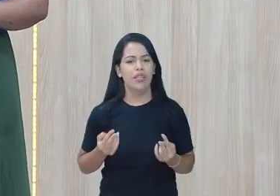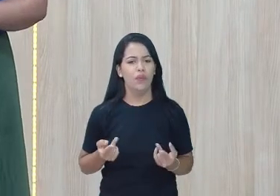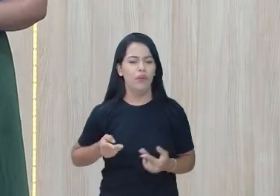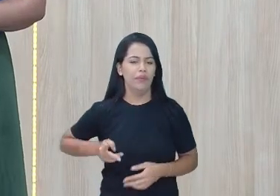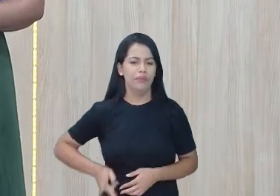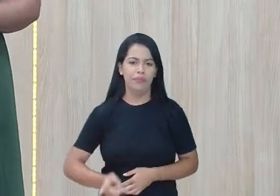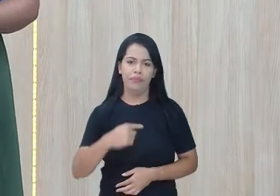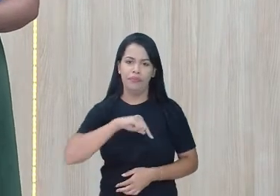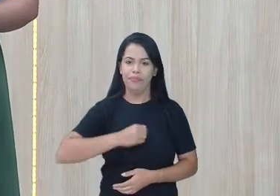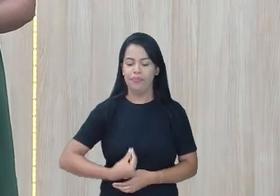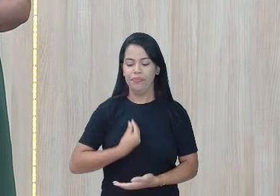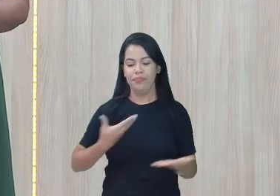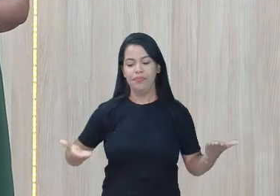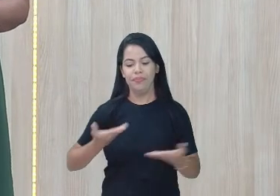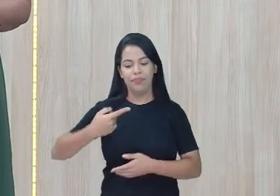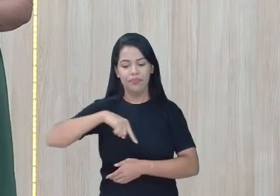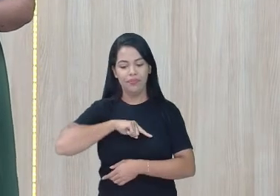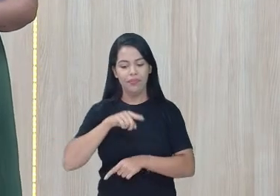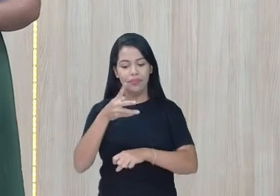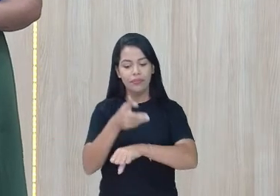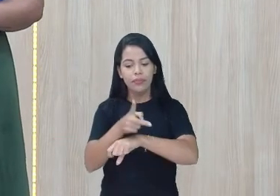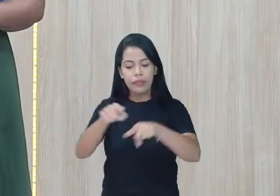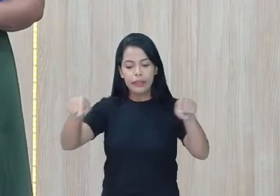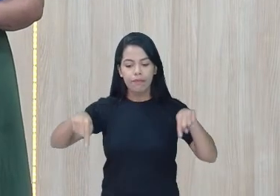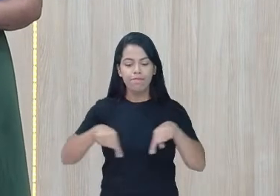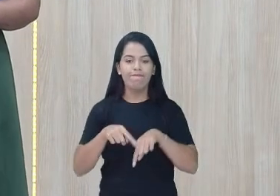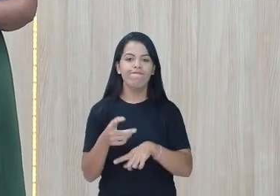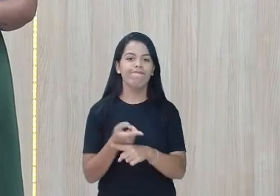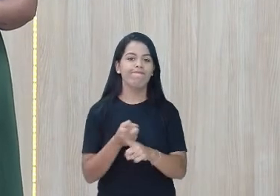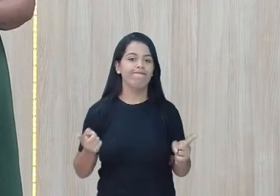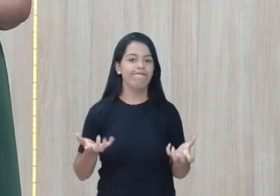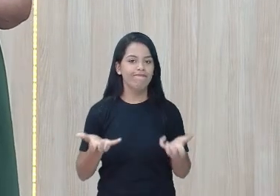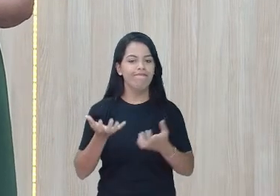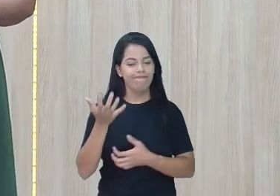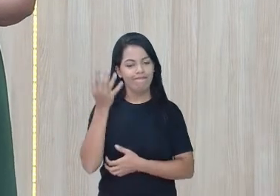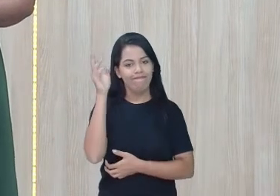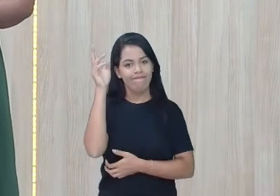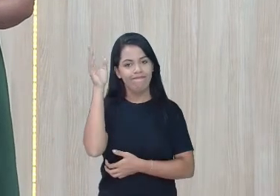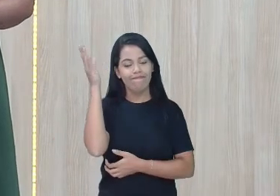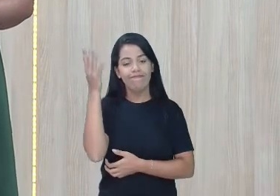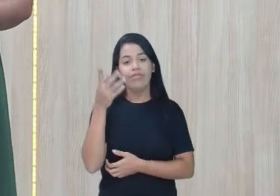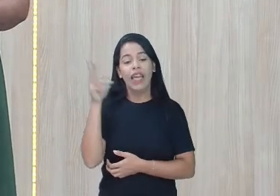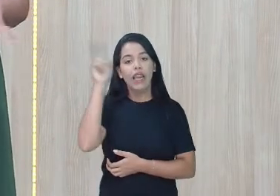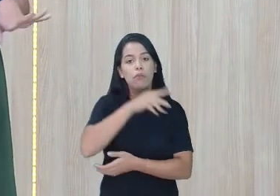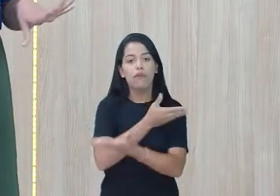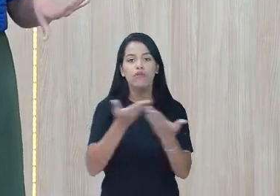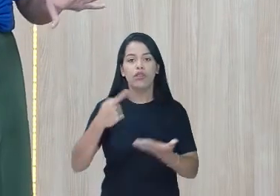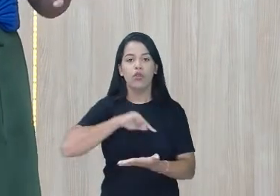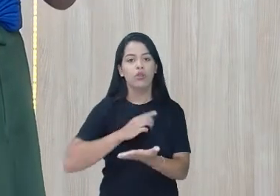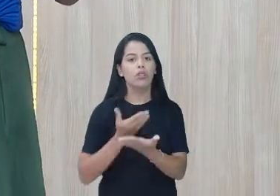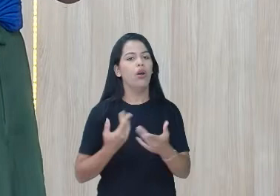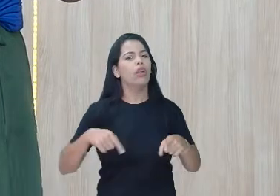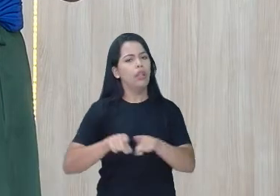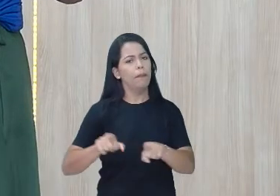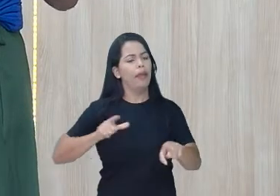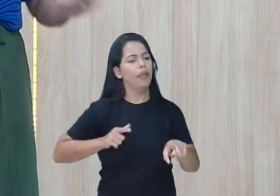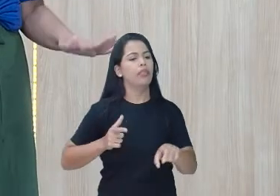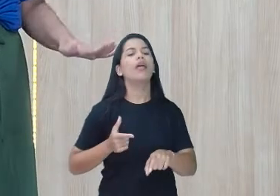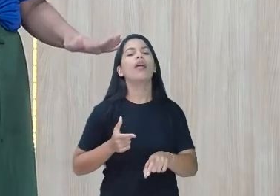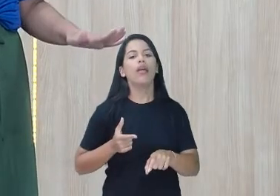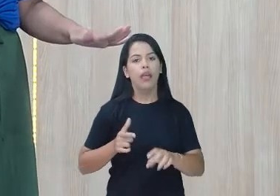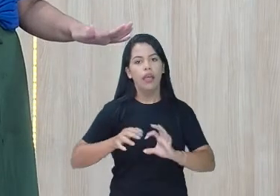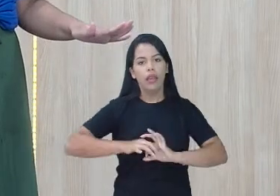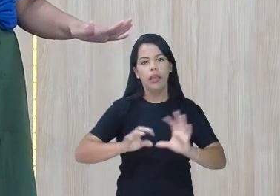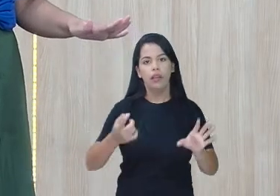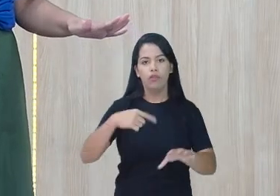nossos estúdios, mas eu gostaria de relembrá-los que essa aula fica disponível também nas nossas plataformas digitais, no